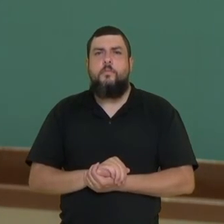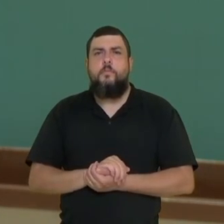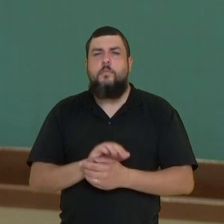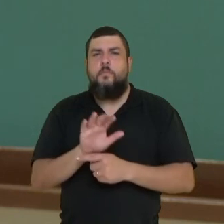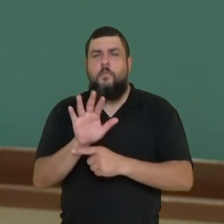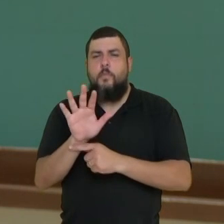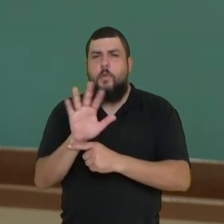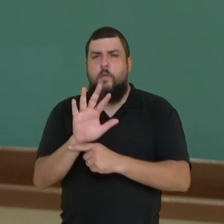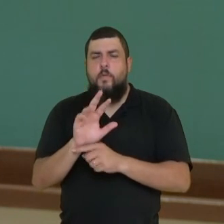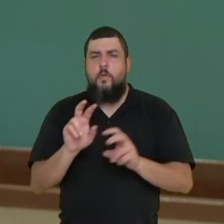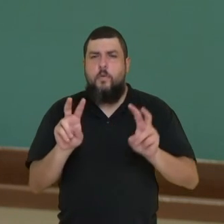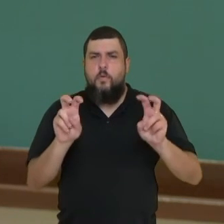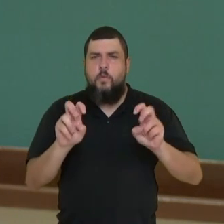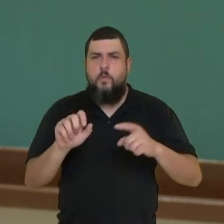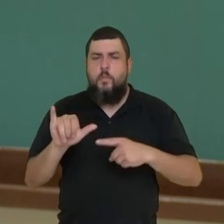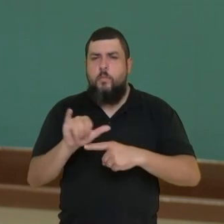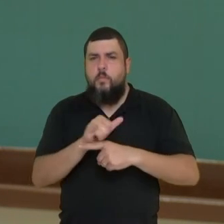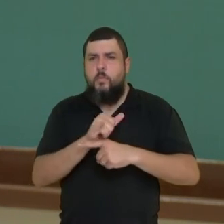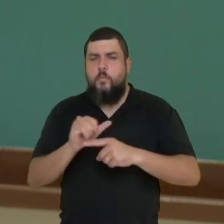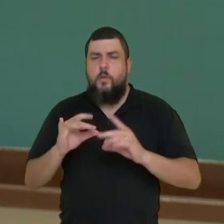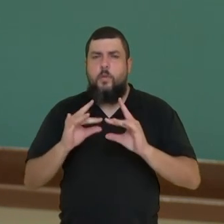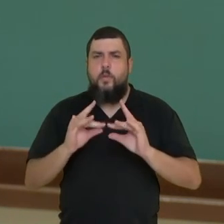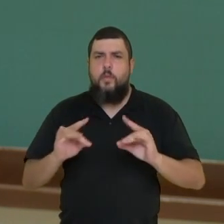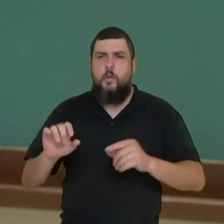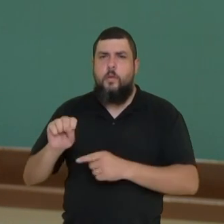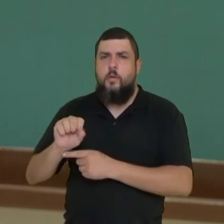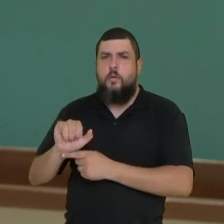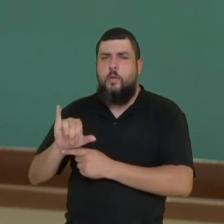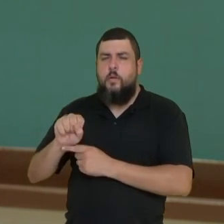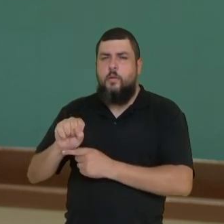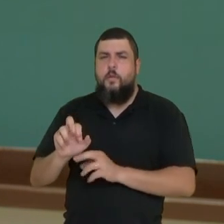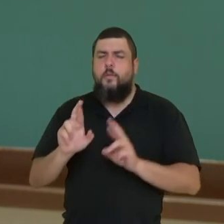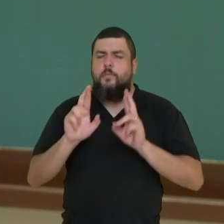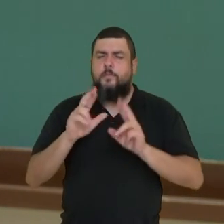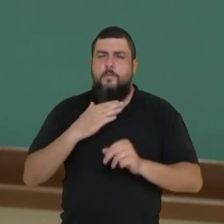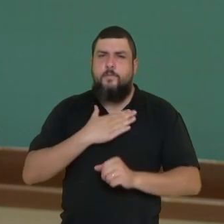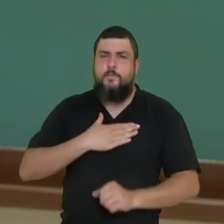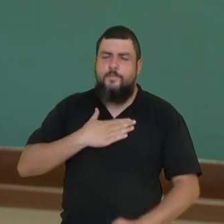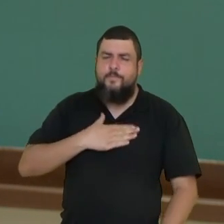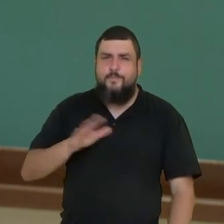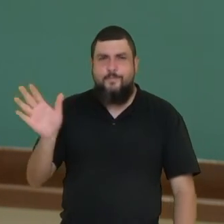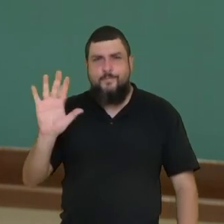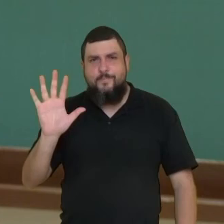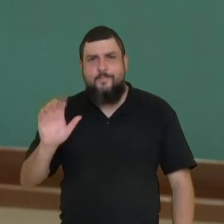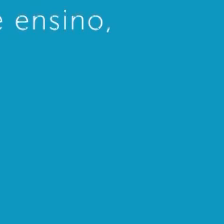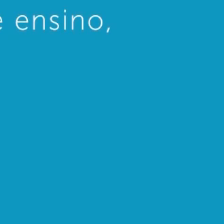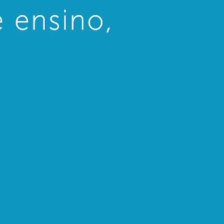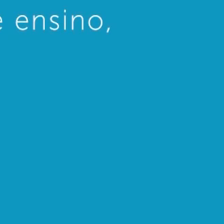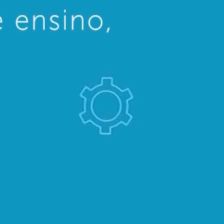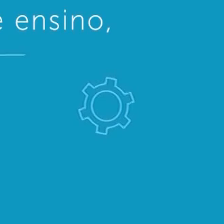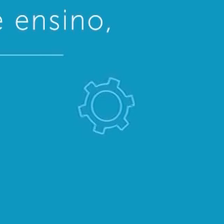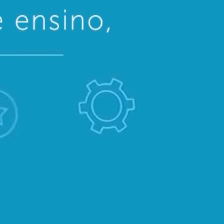vídeo, nós falamos sobre eletrólise ígnea de sais. Espero que vocês tenham gostado e até breve!